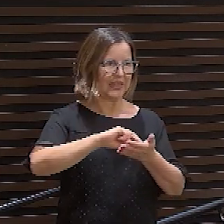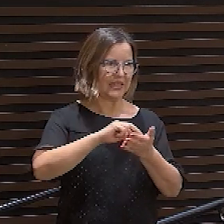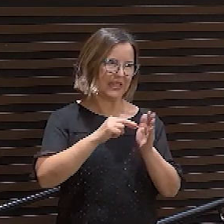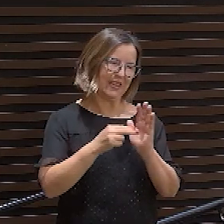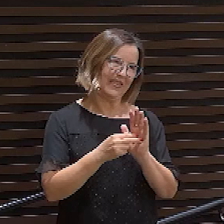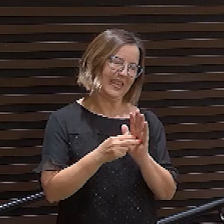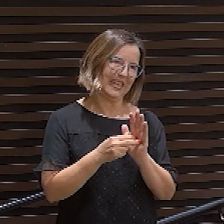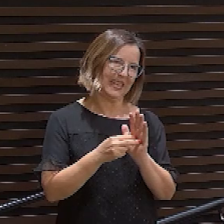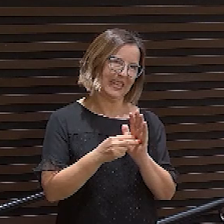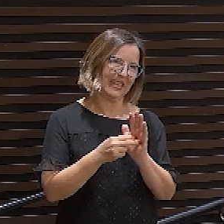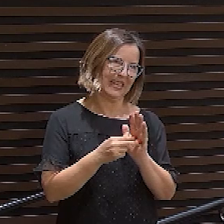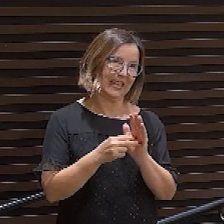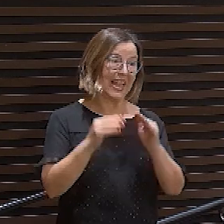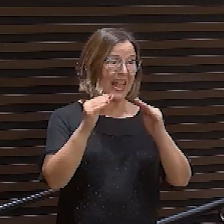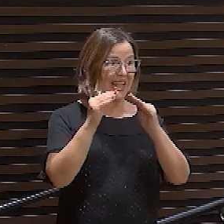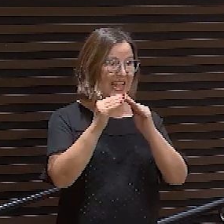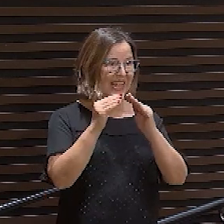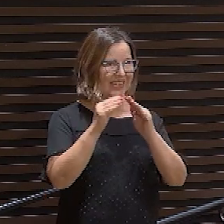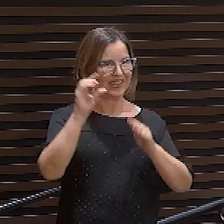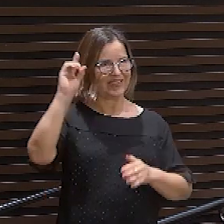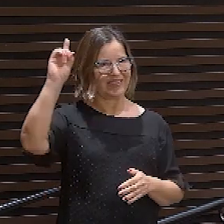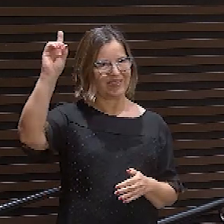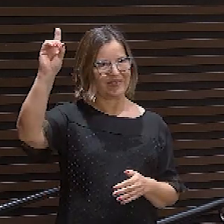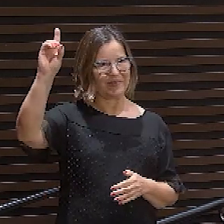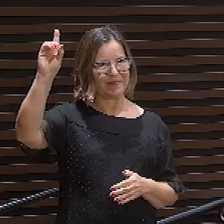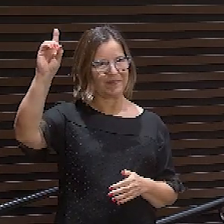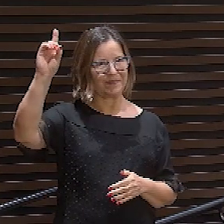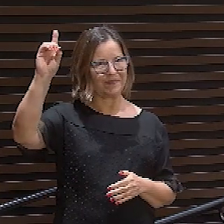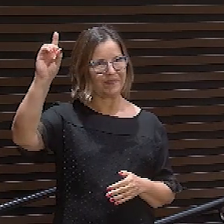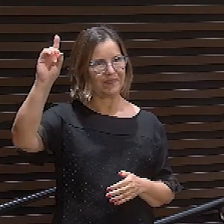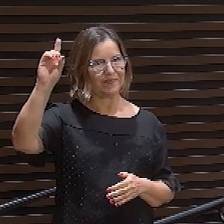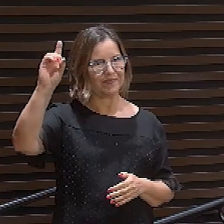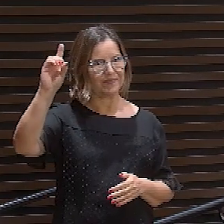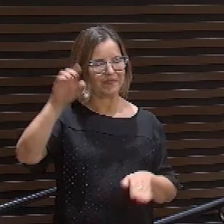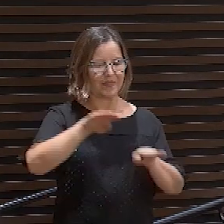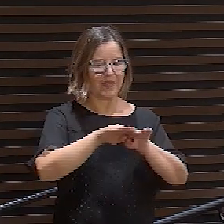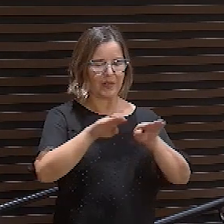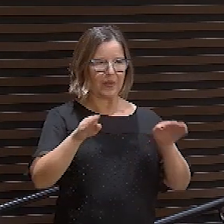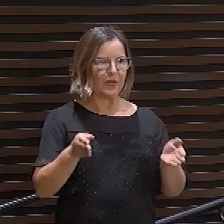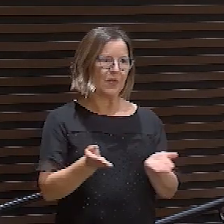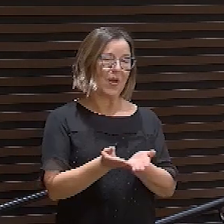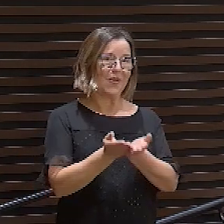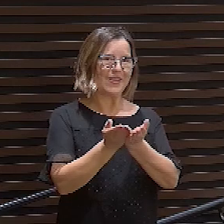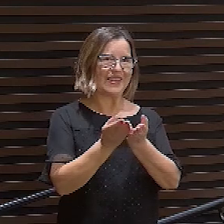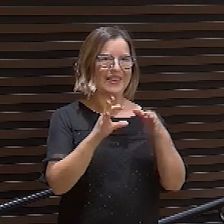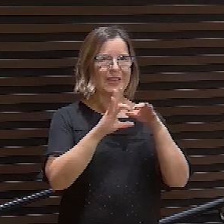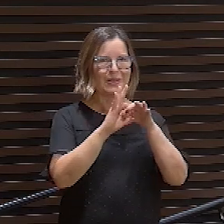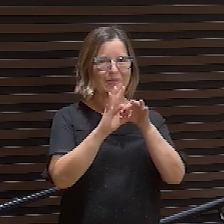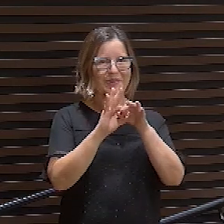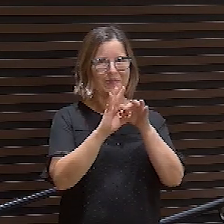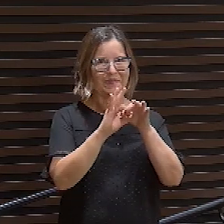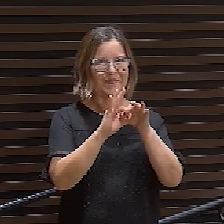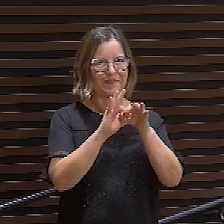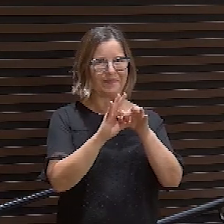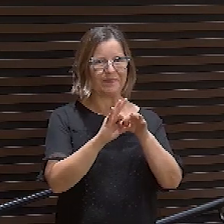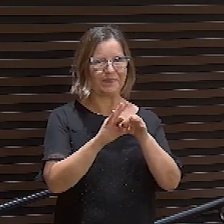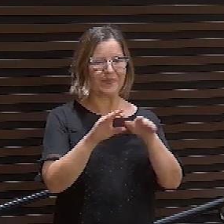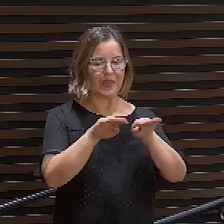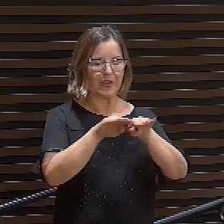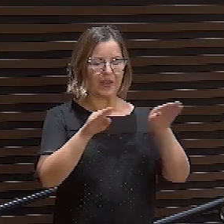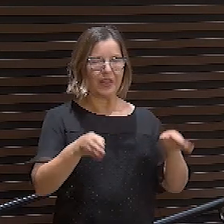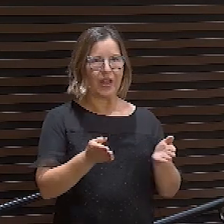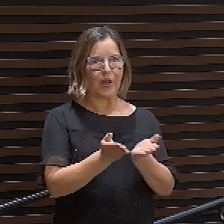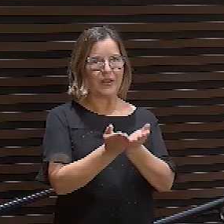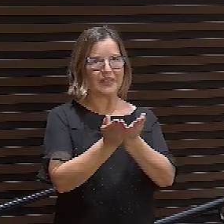significa casa de Deus. É o altar da comunhão. É o altar